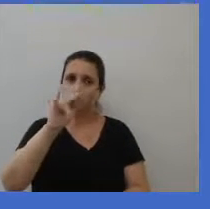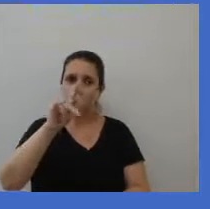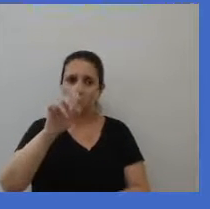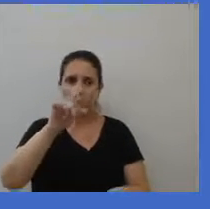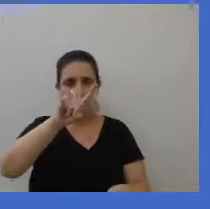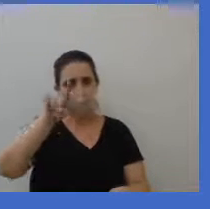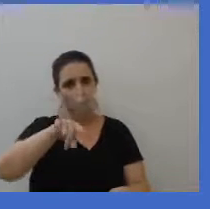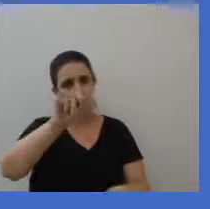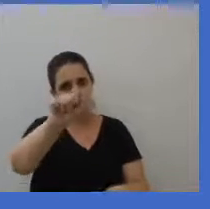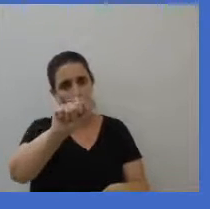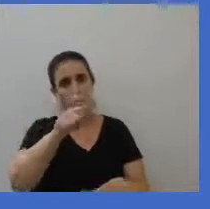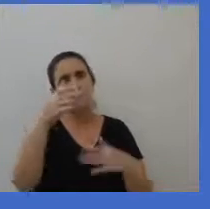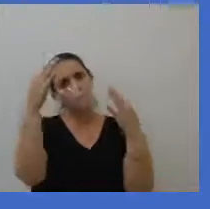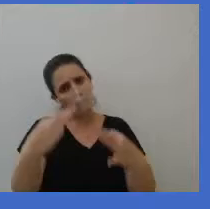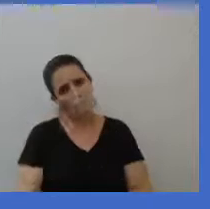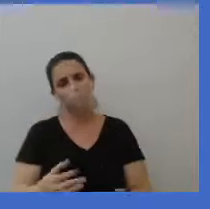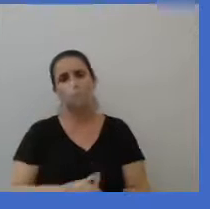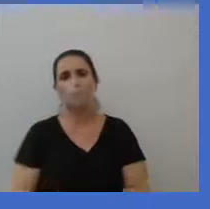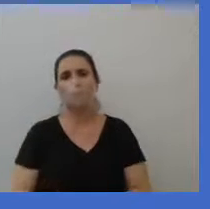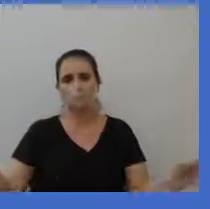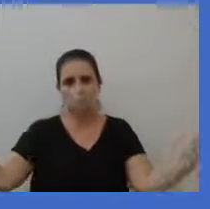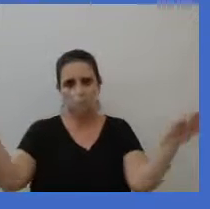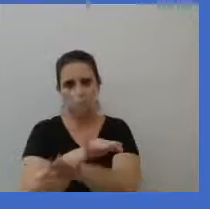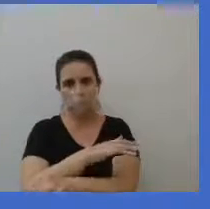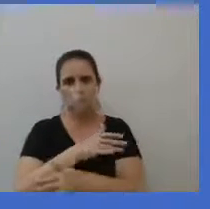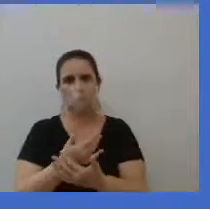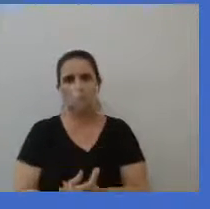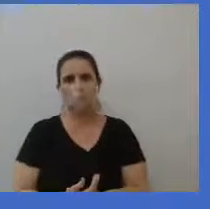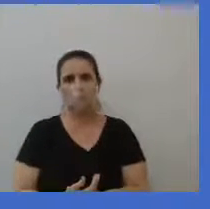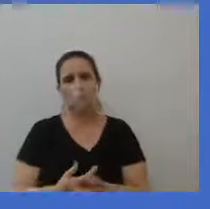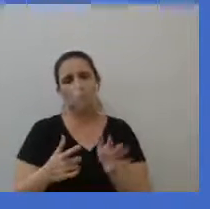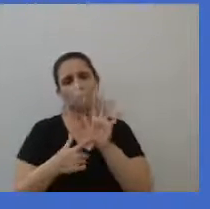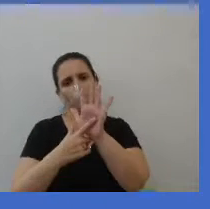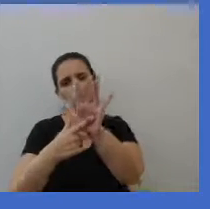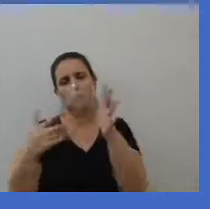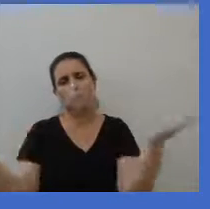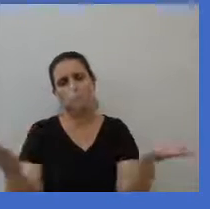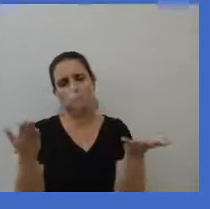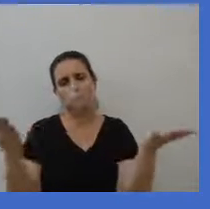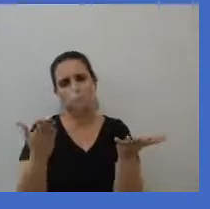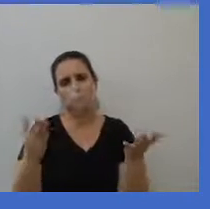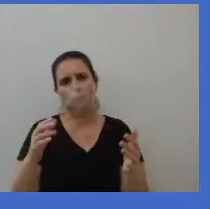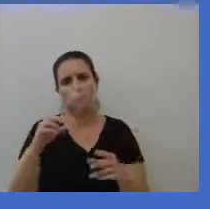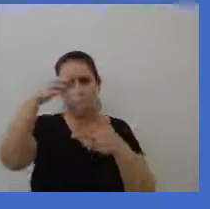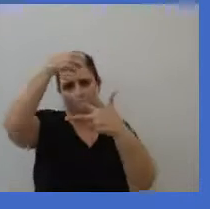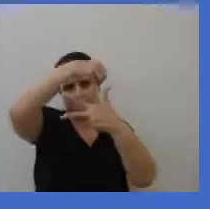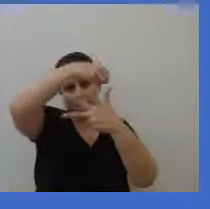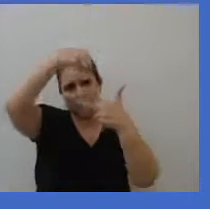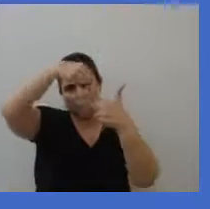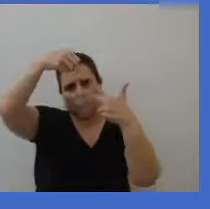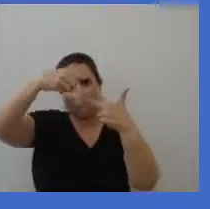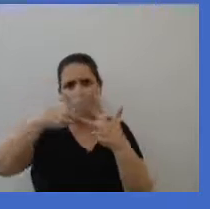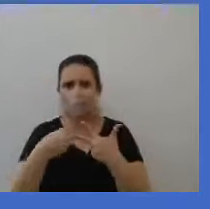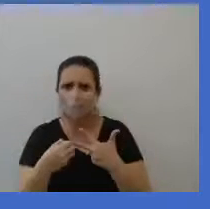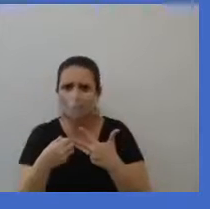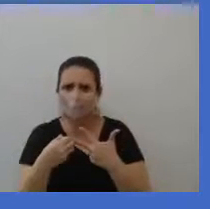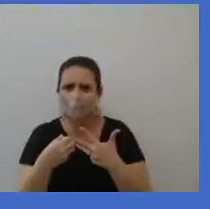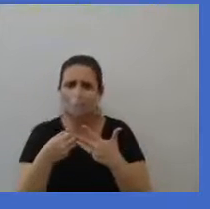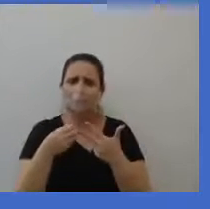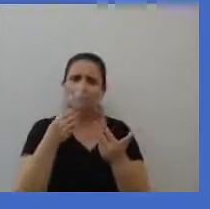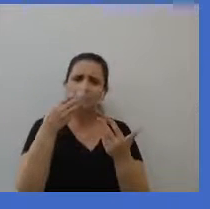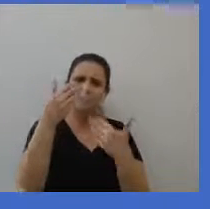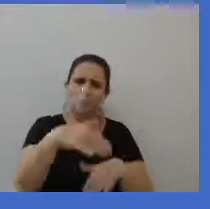título, relação do verbal com outras semioses. A relação do que tem palavra com outras coisas